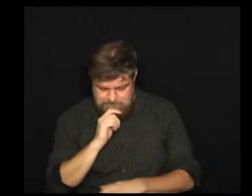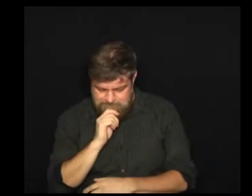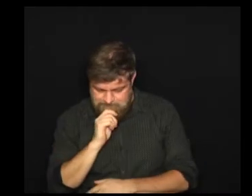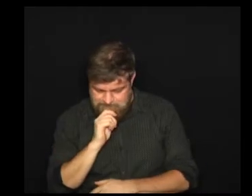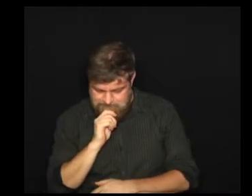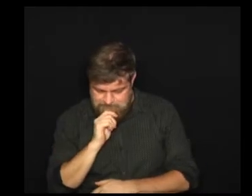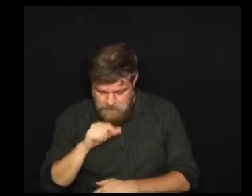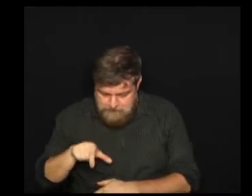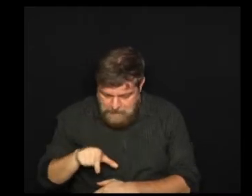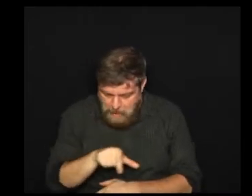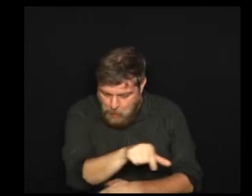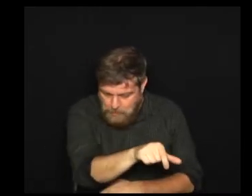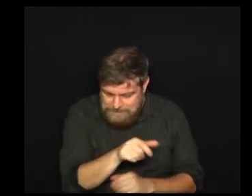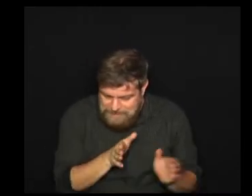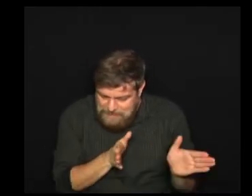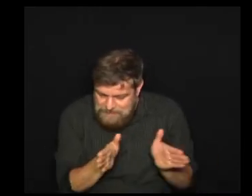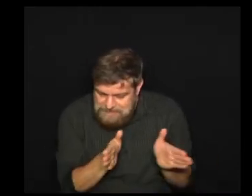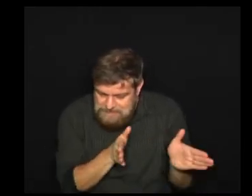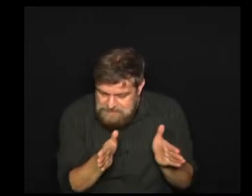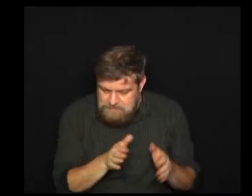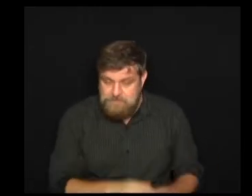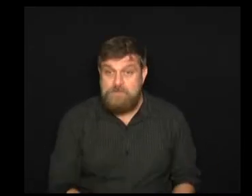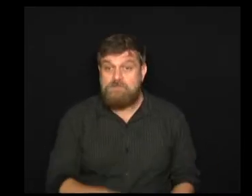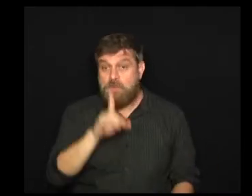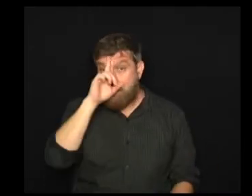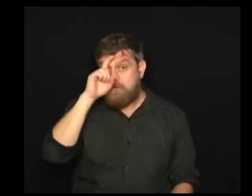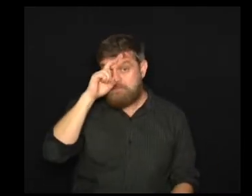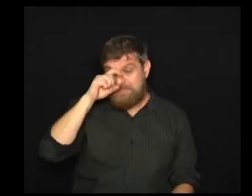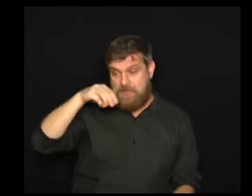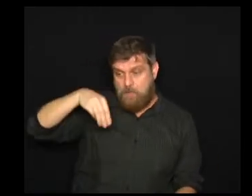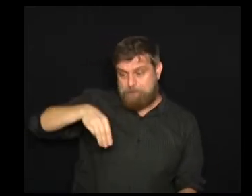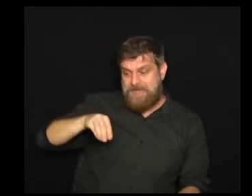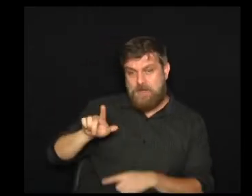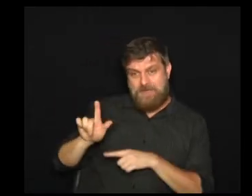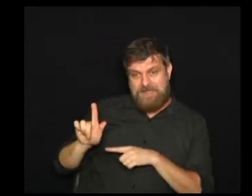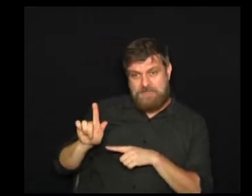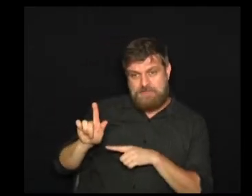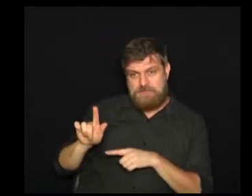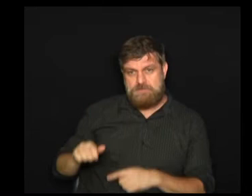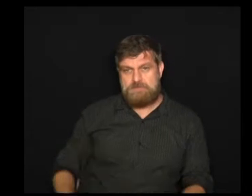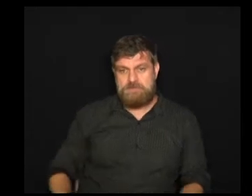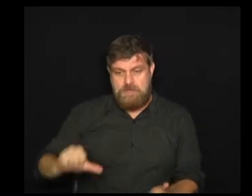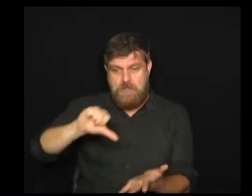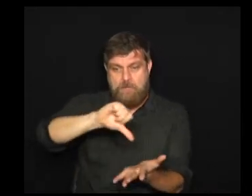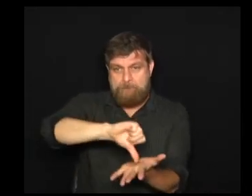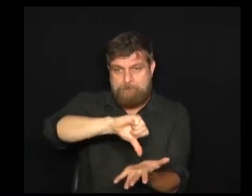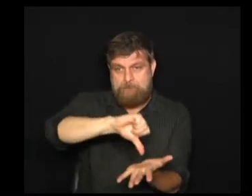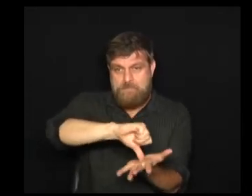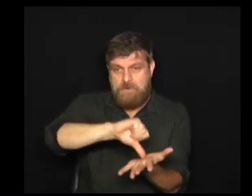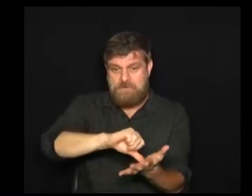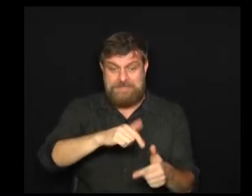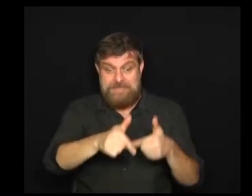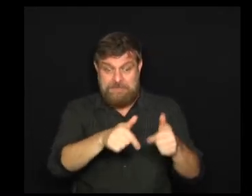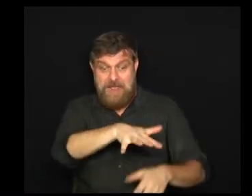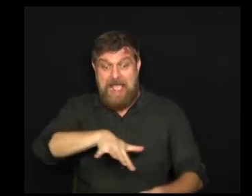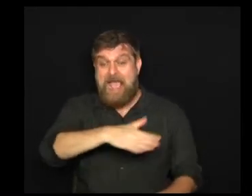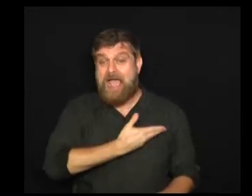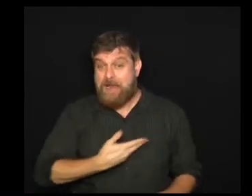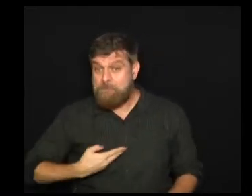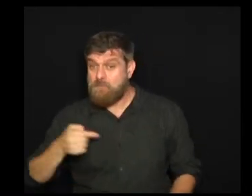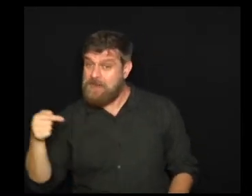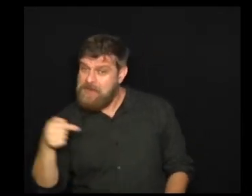rotas acessíveis, né? O Hospital Mário Gatti, por exemplo, é um polo concentrador de serviço público. Ali